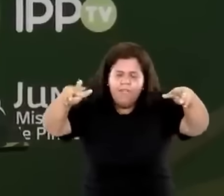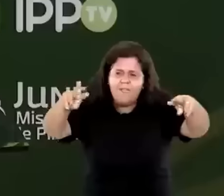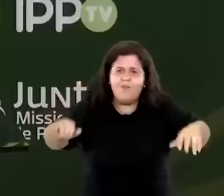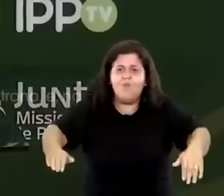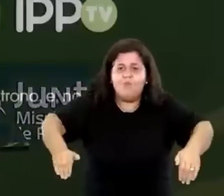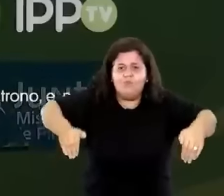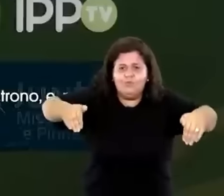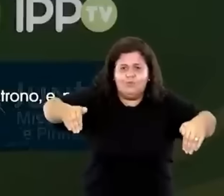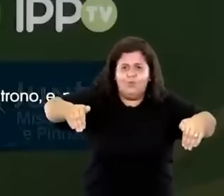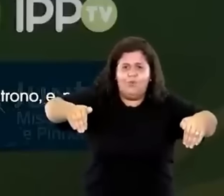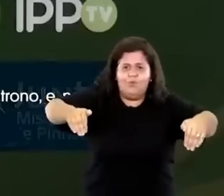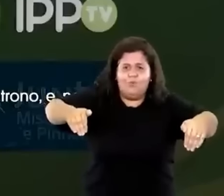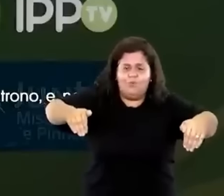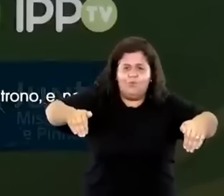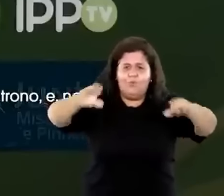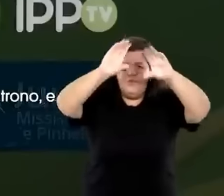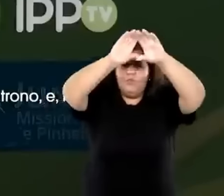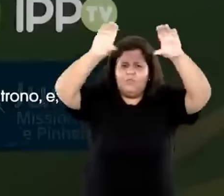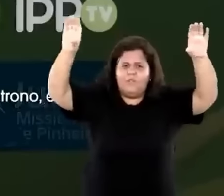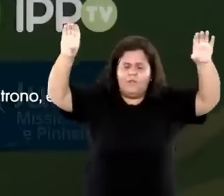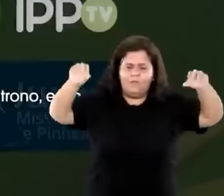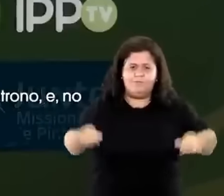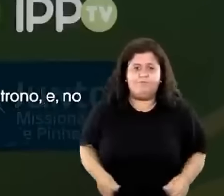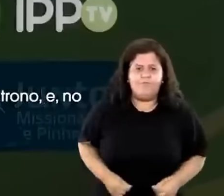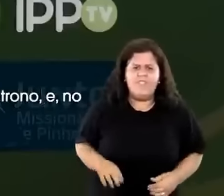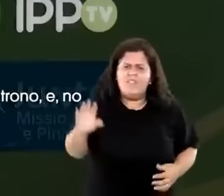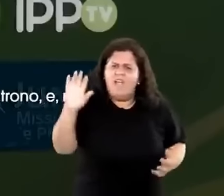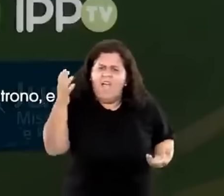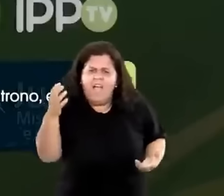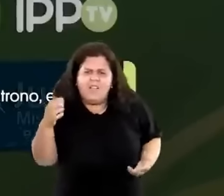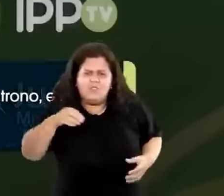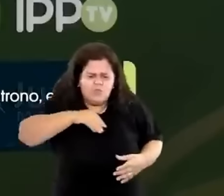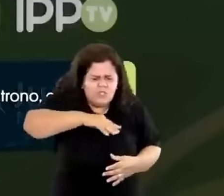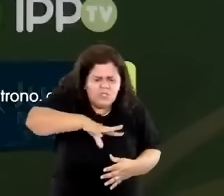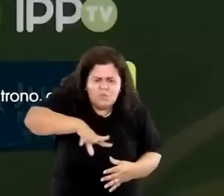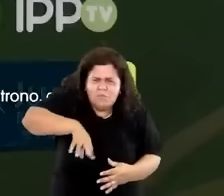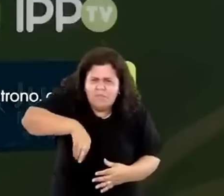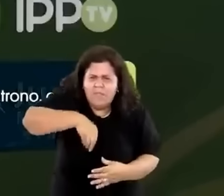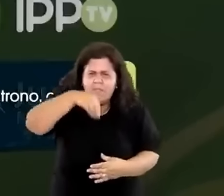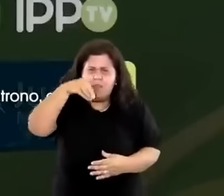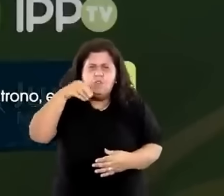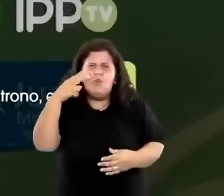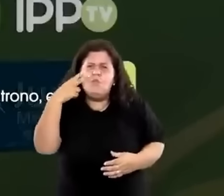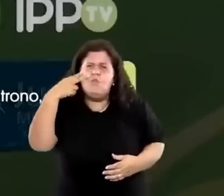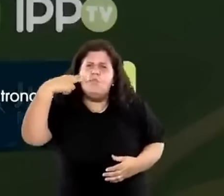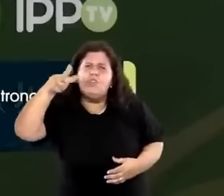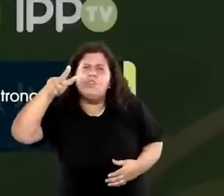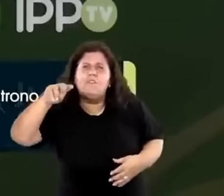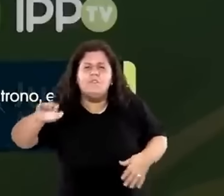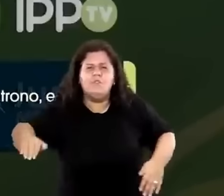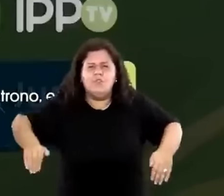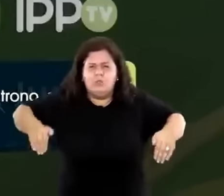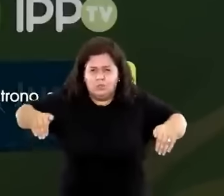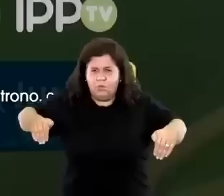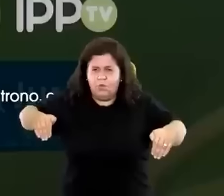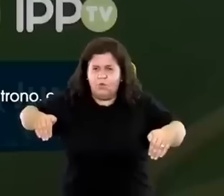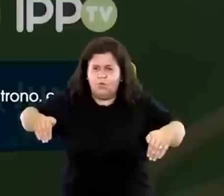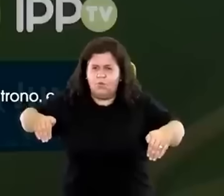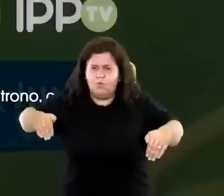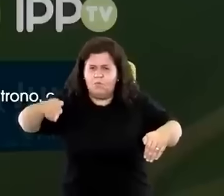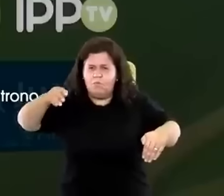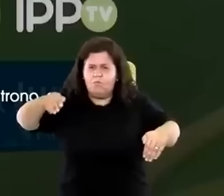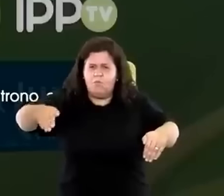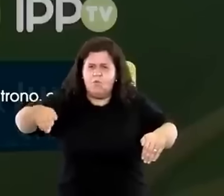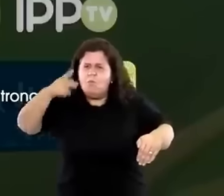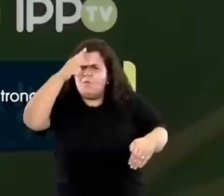imediatamente Eu me achei em espírito e eis armado no céu um Trono no trono alguém sentado é